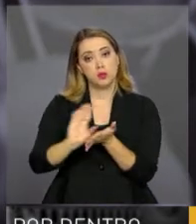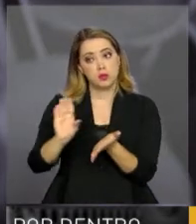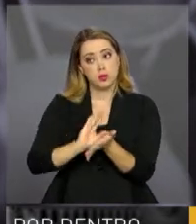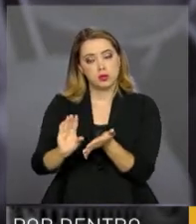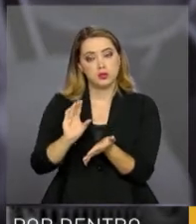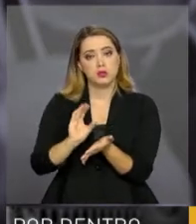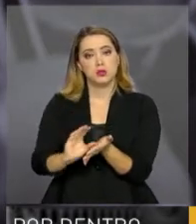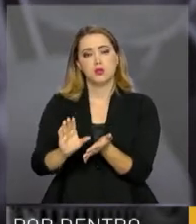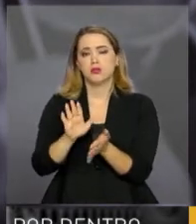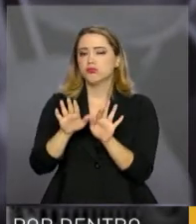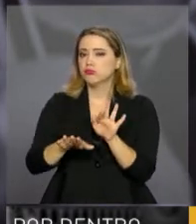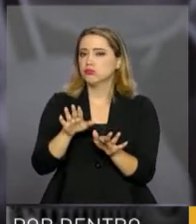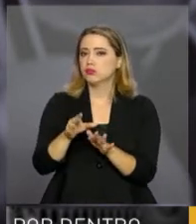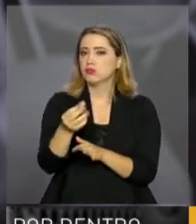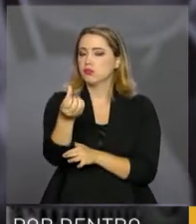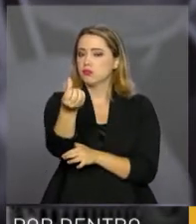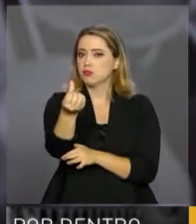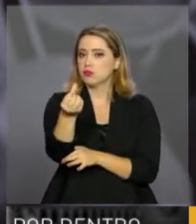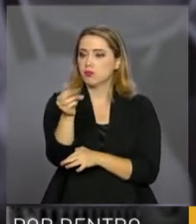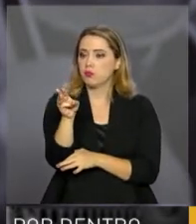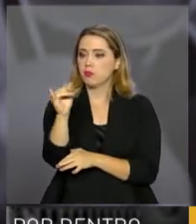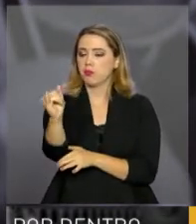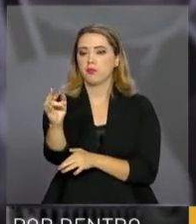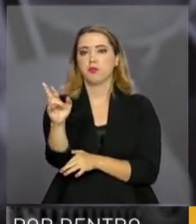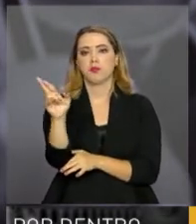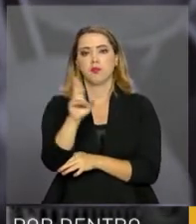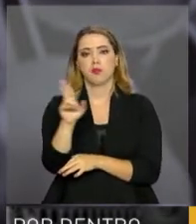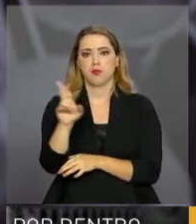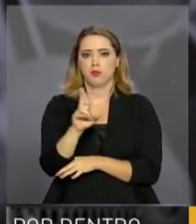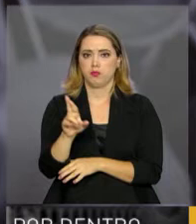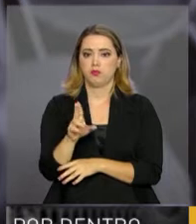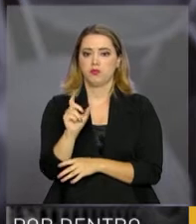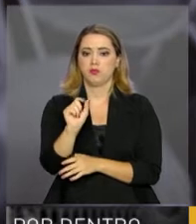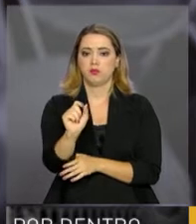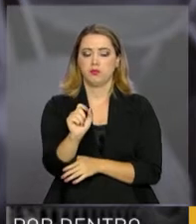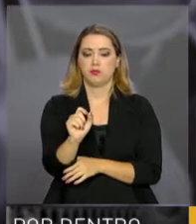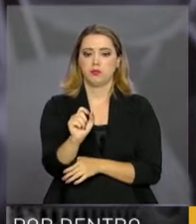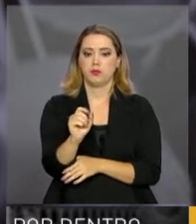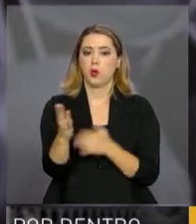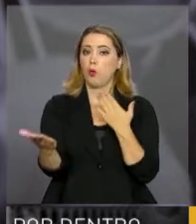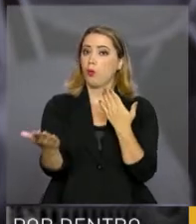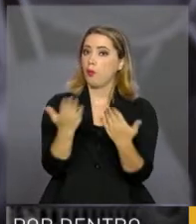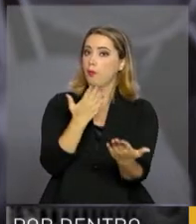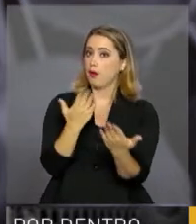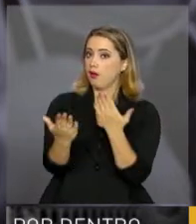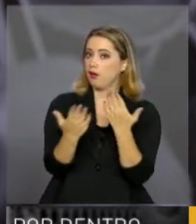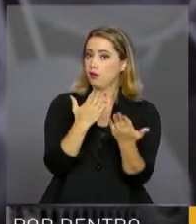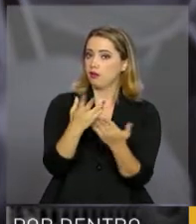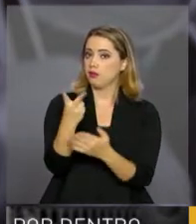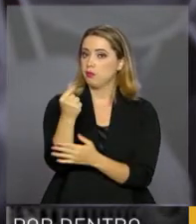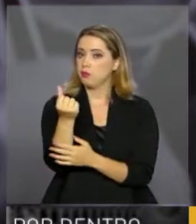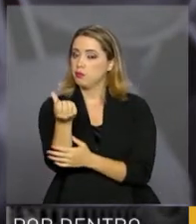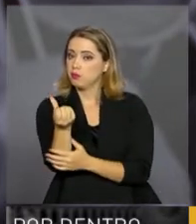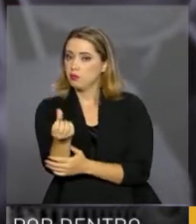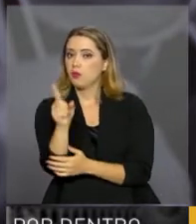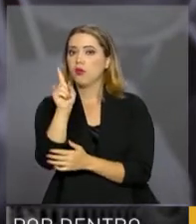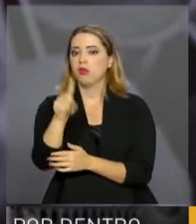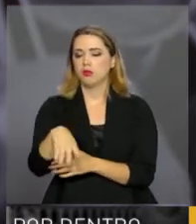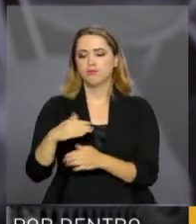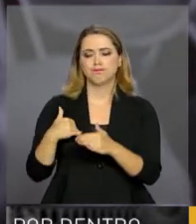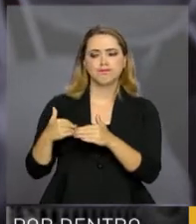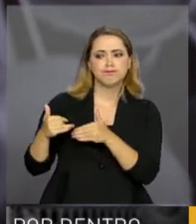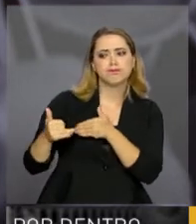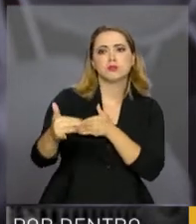investimentos aproximadamente 6 bilhões e 100 milhões de reais. Comparando-se com 2016, é uma